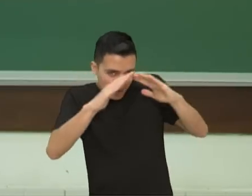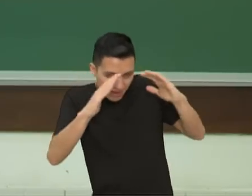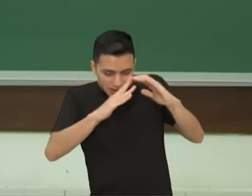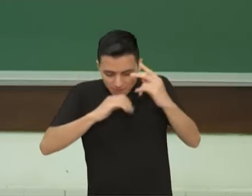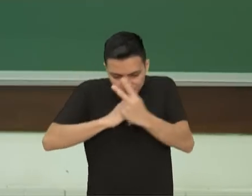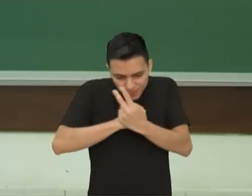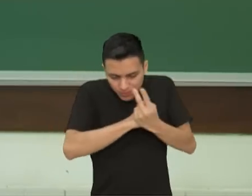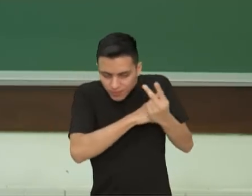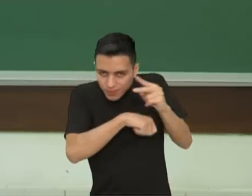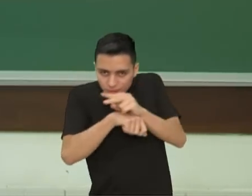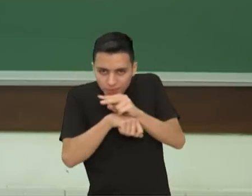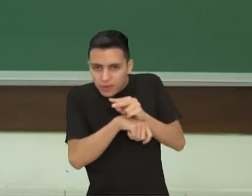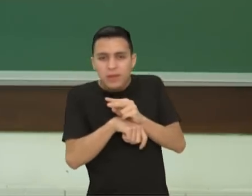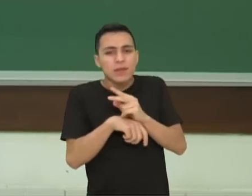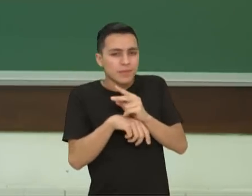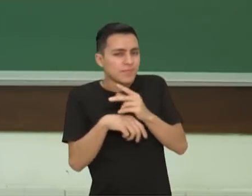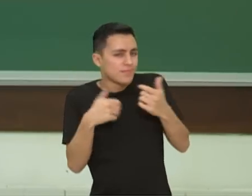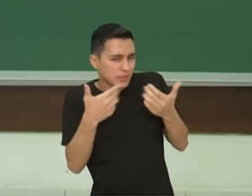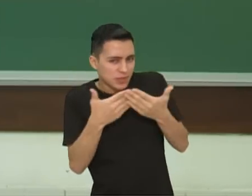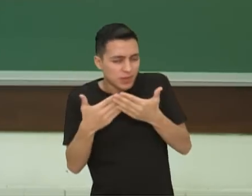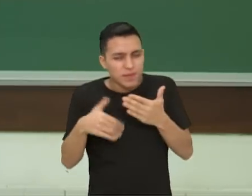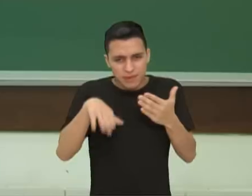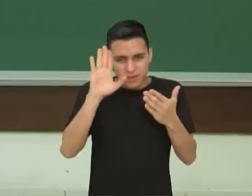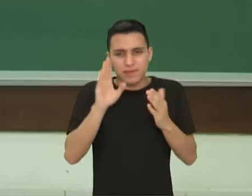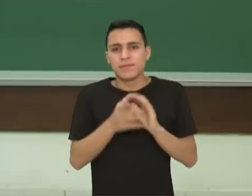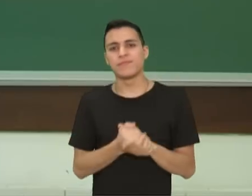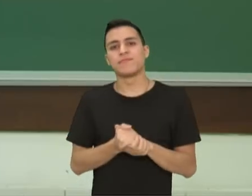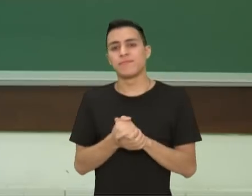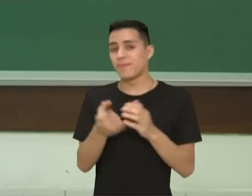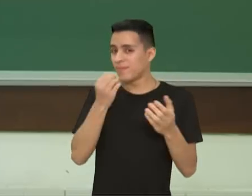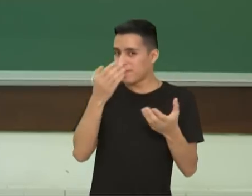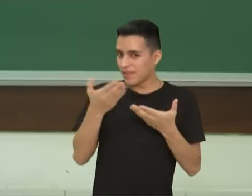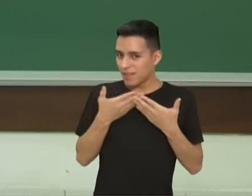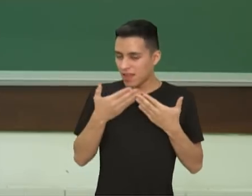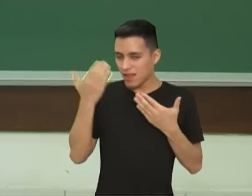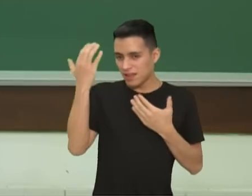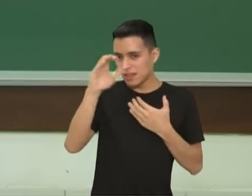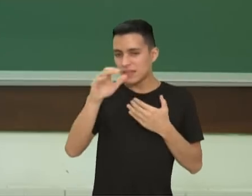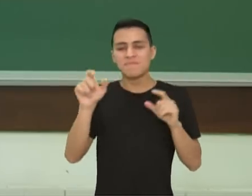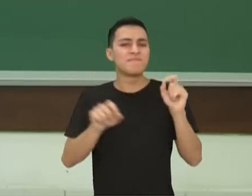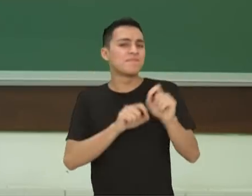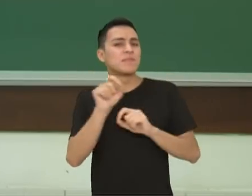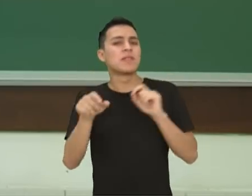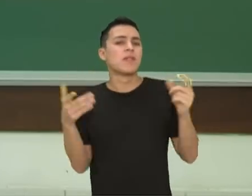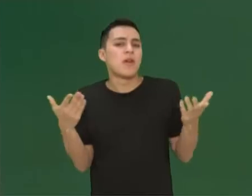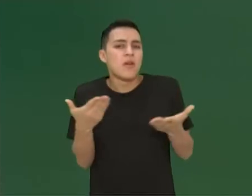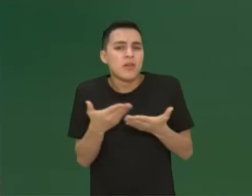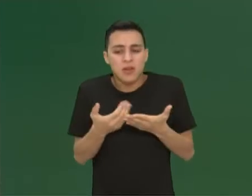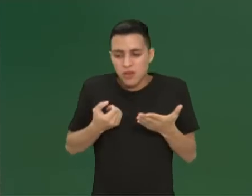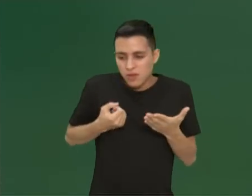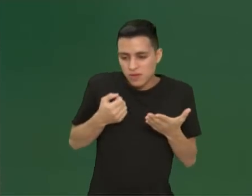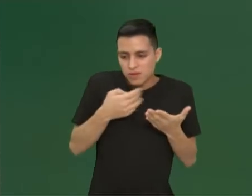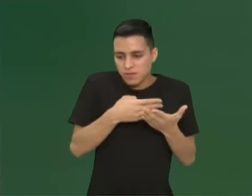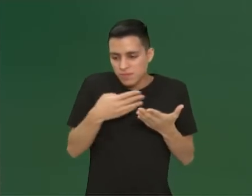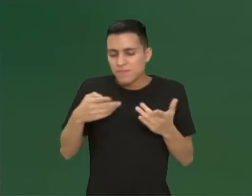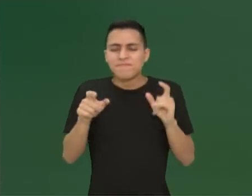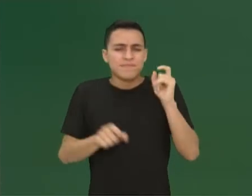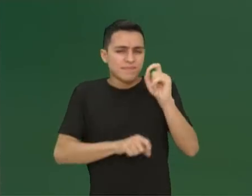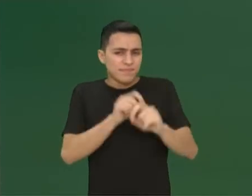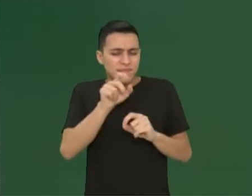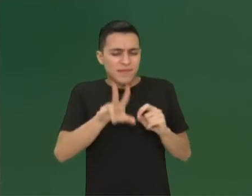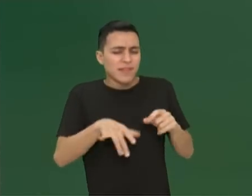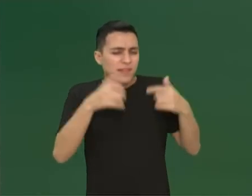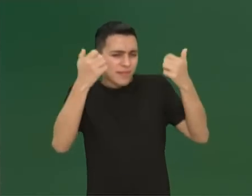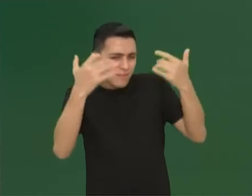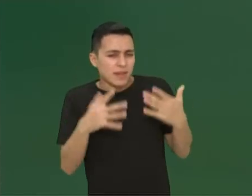estudando bastante. E sejam bem-vindos a mais uma aula de ciências. Aqui é o professor Fabiano e hoje, na nossa aula número 44, nós vamos falar